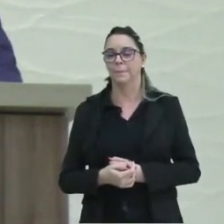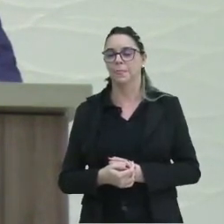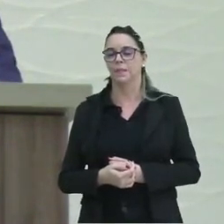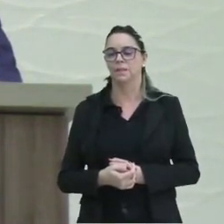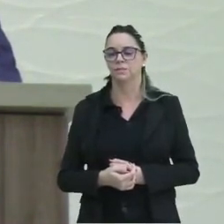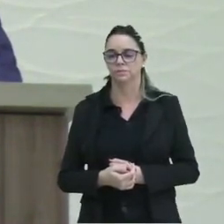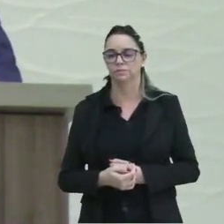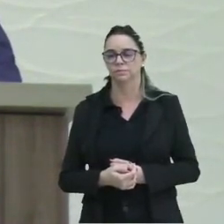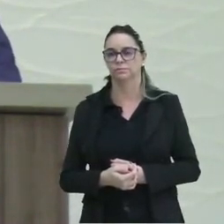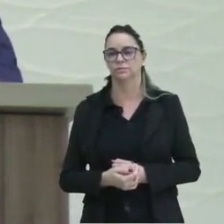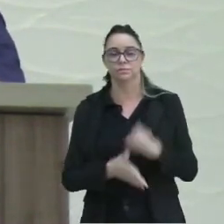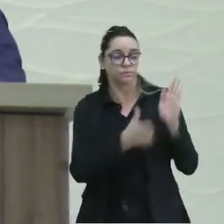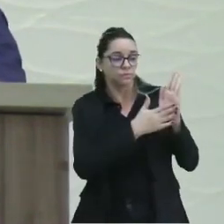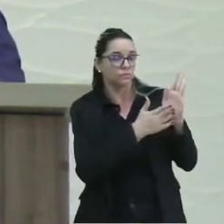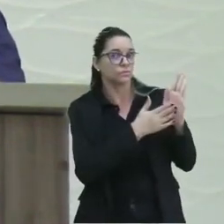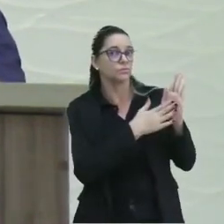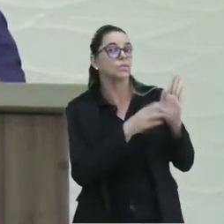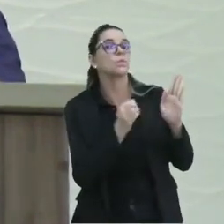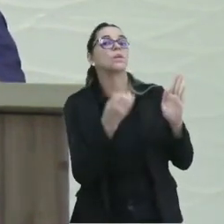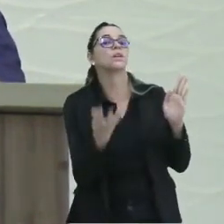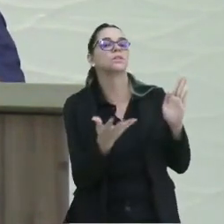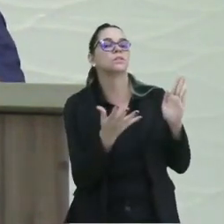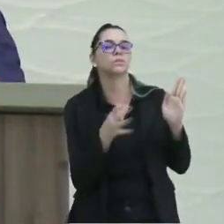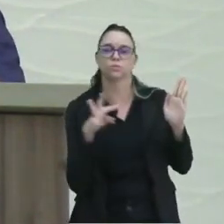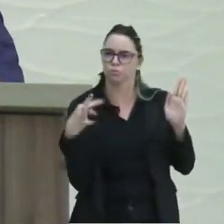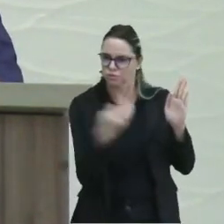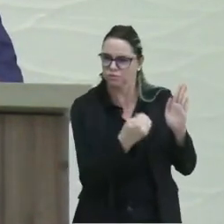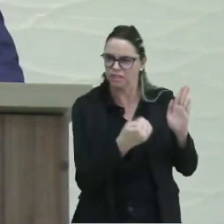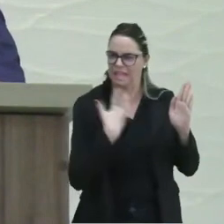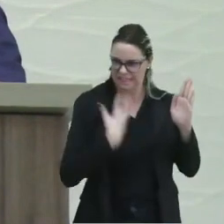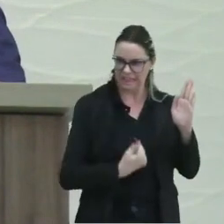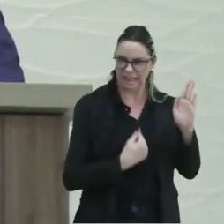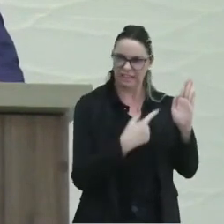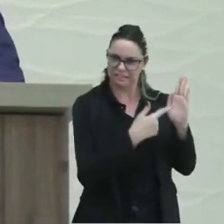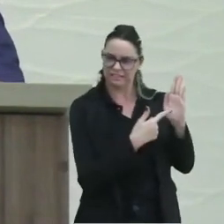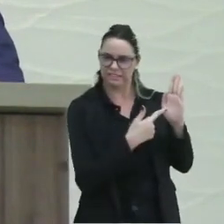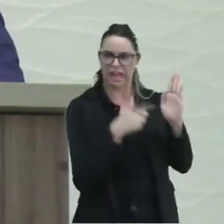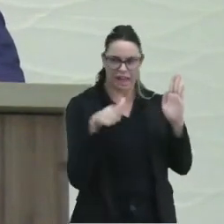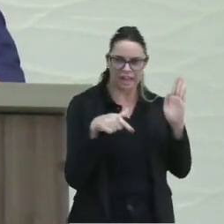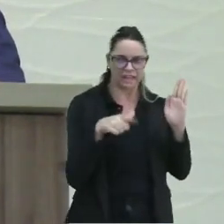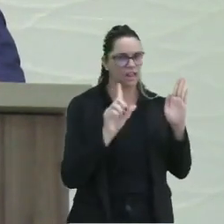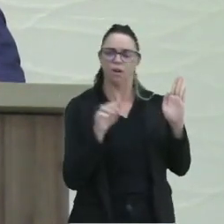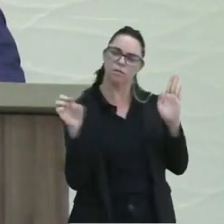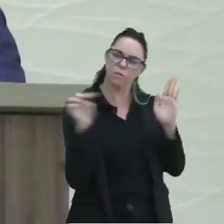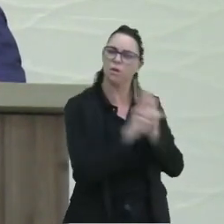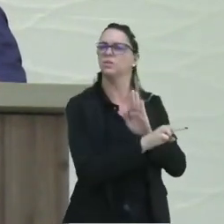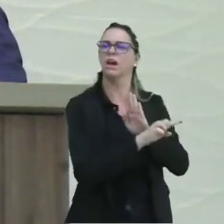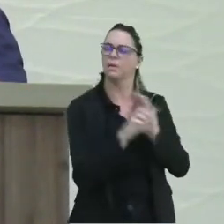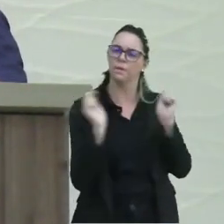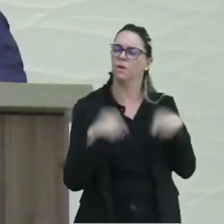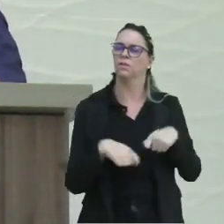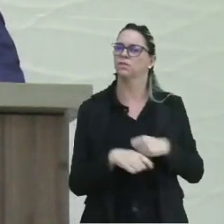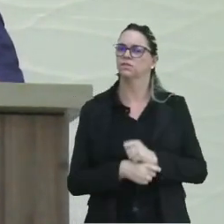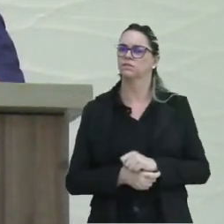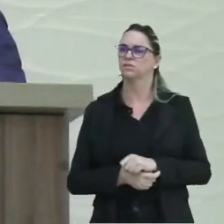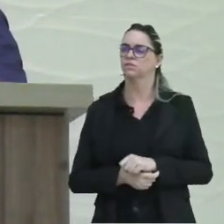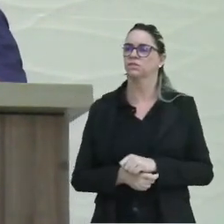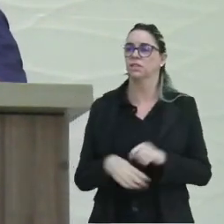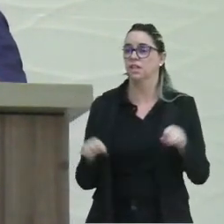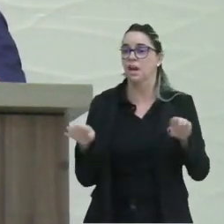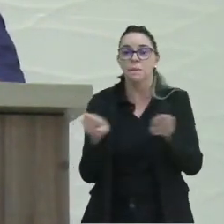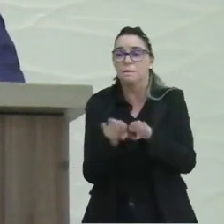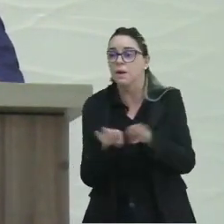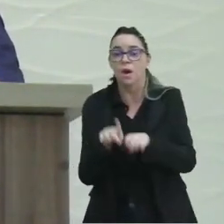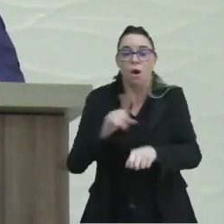contas, você não é obrigado a aceitar tudo. Você pode colocar assim as suas dúvidas. E você não tem condições de, na mesma hora,